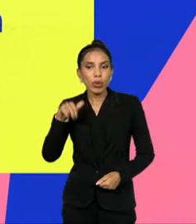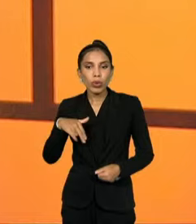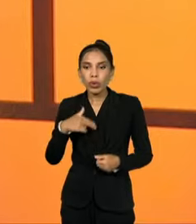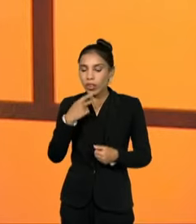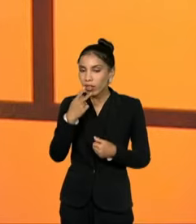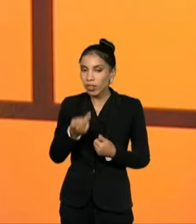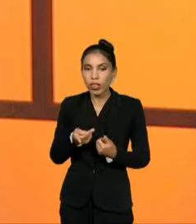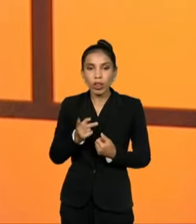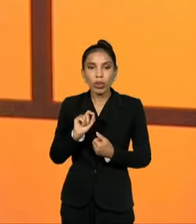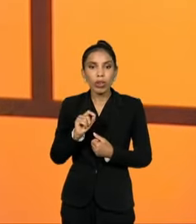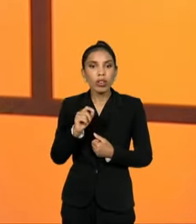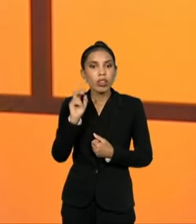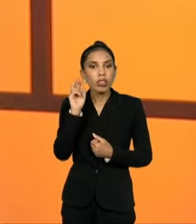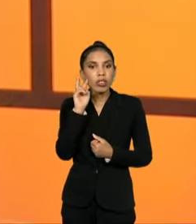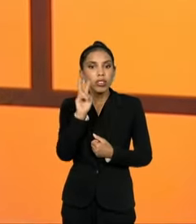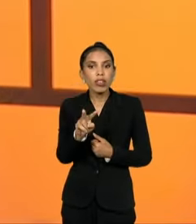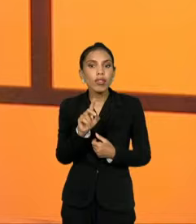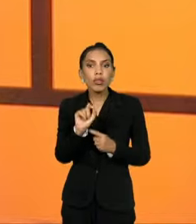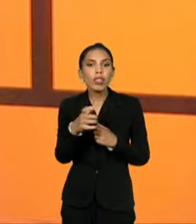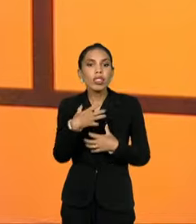você reagiu ontem quando você viu a notícia?